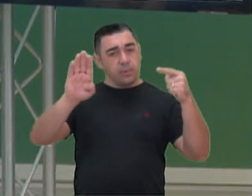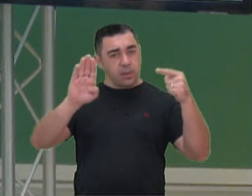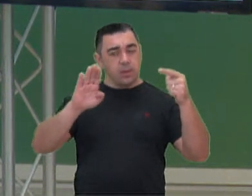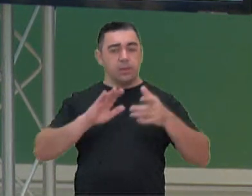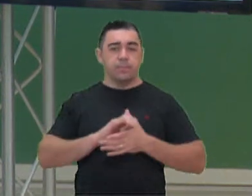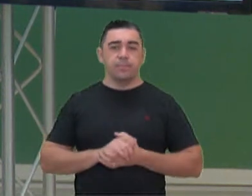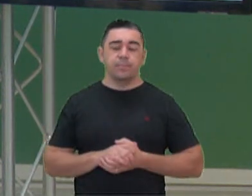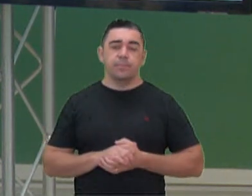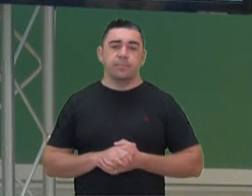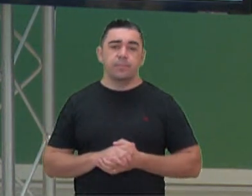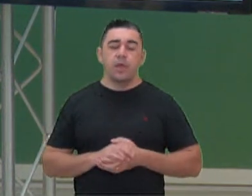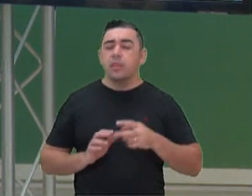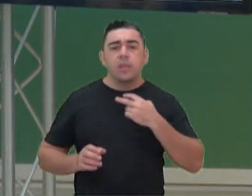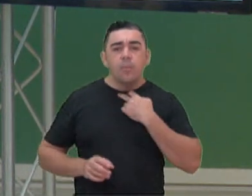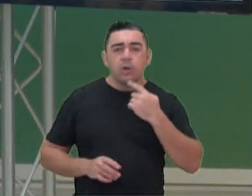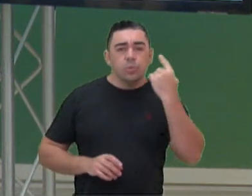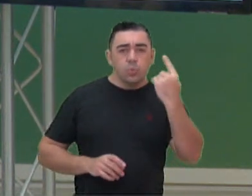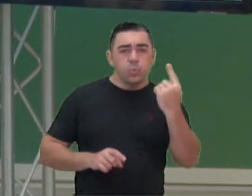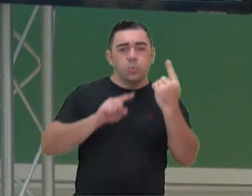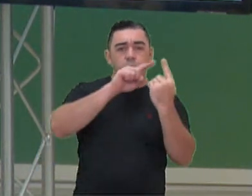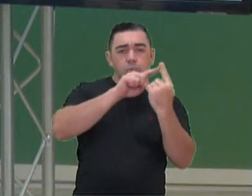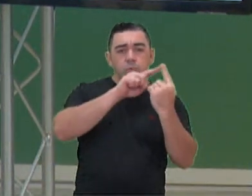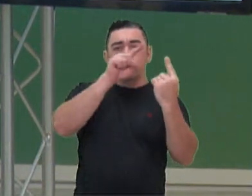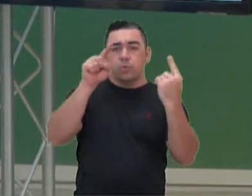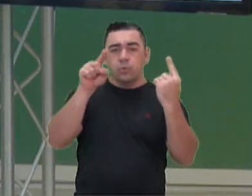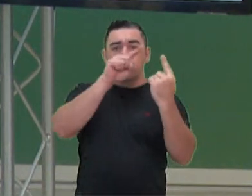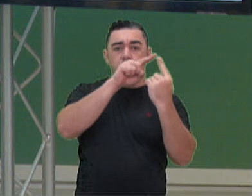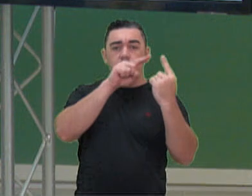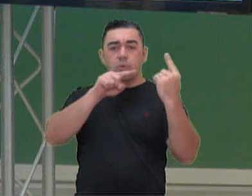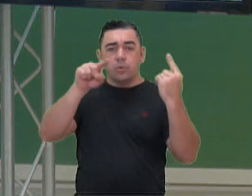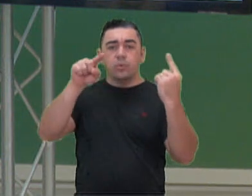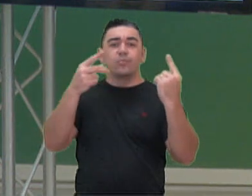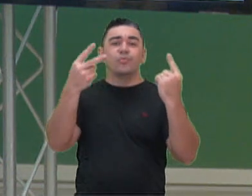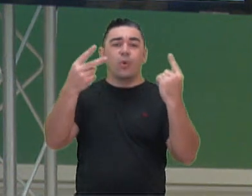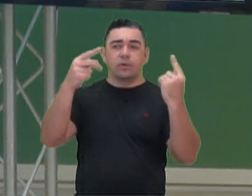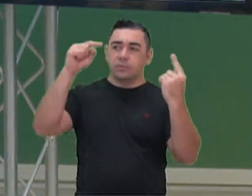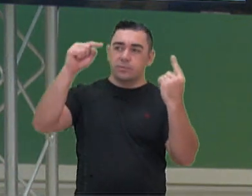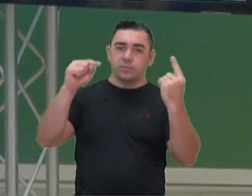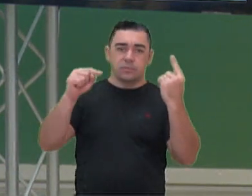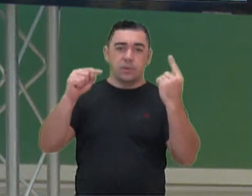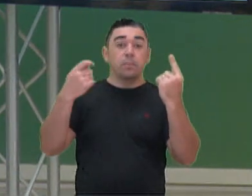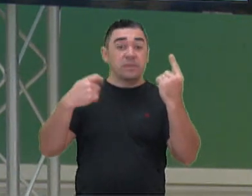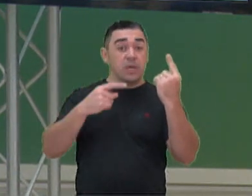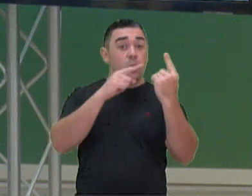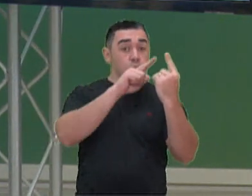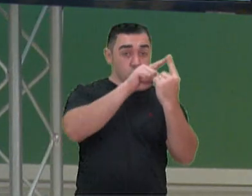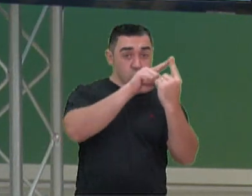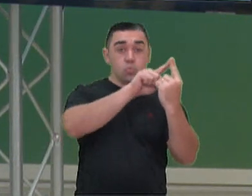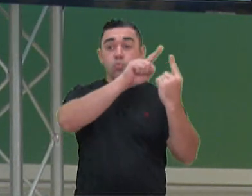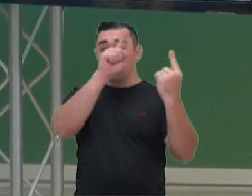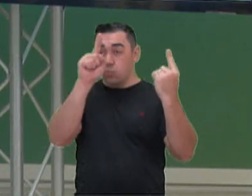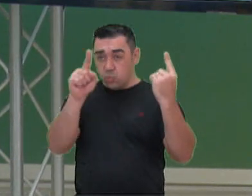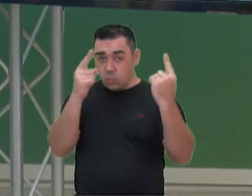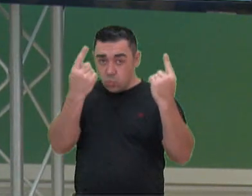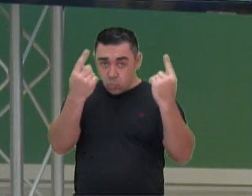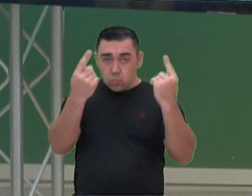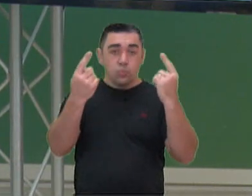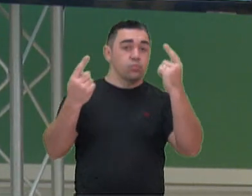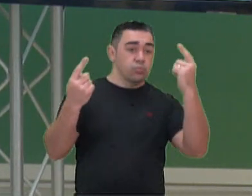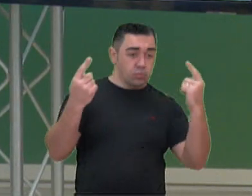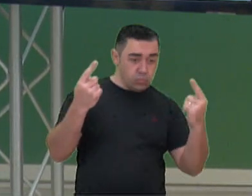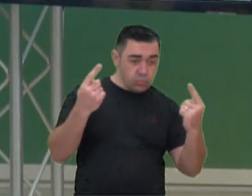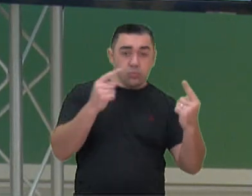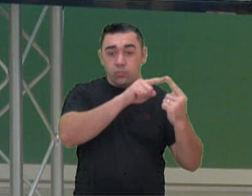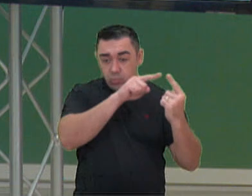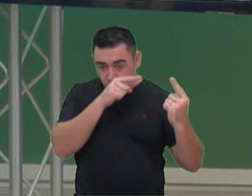B. Então, as imagens têm que ser diferentes, assim como os valores